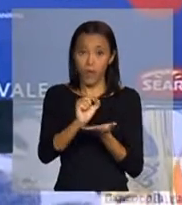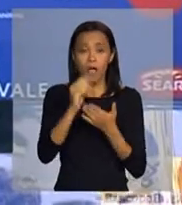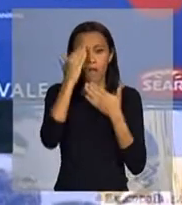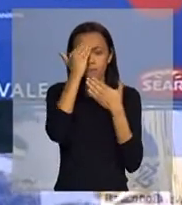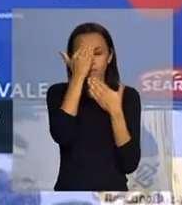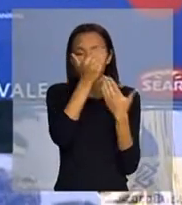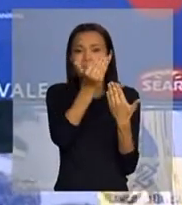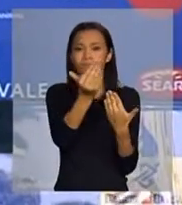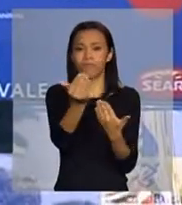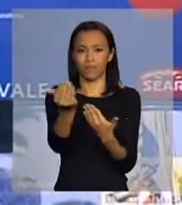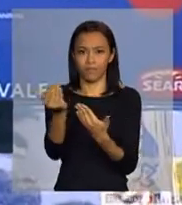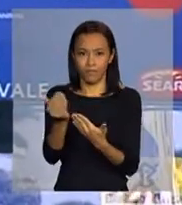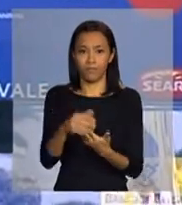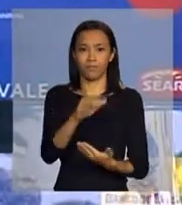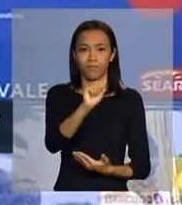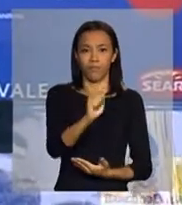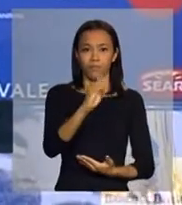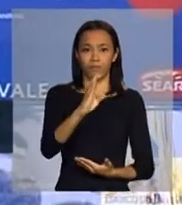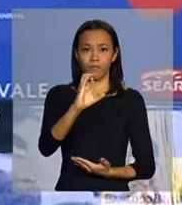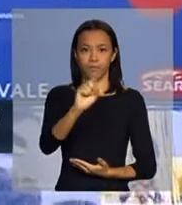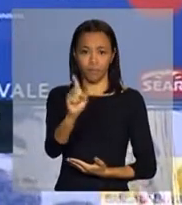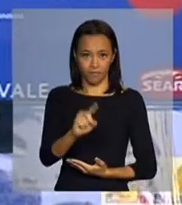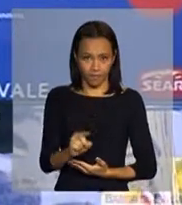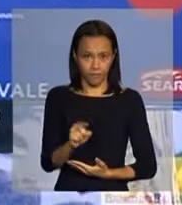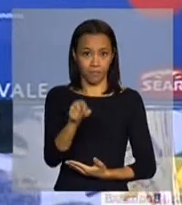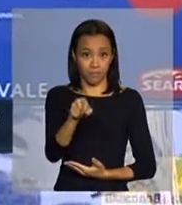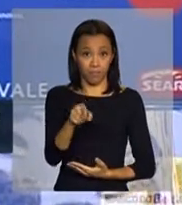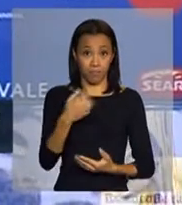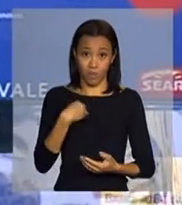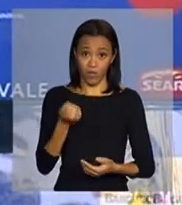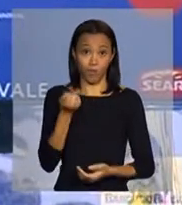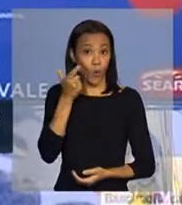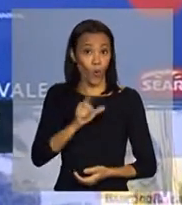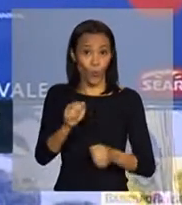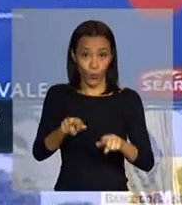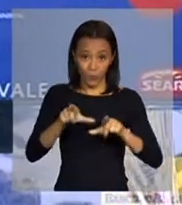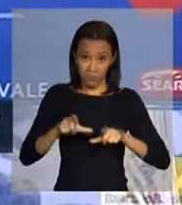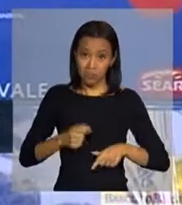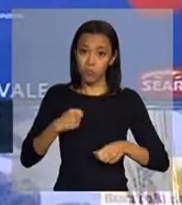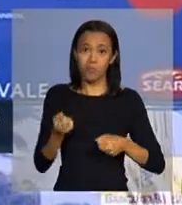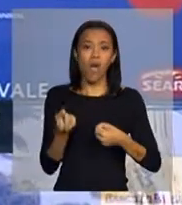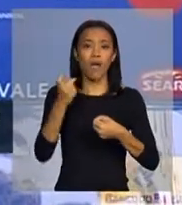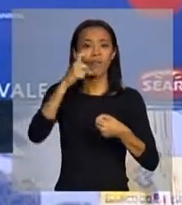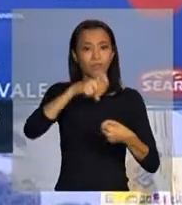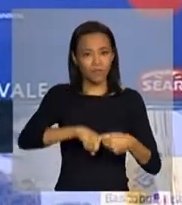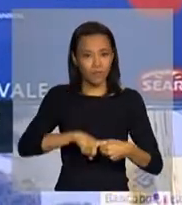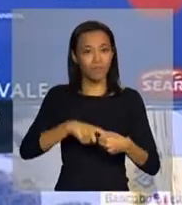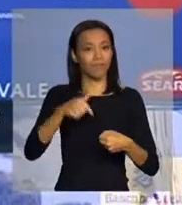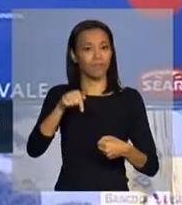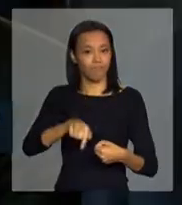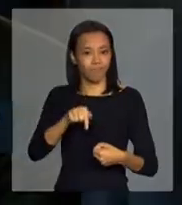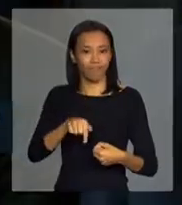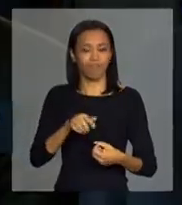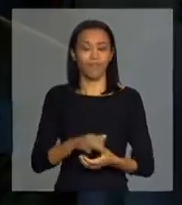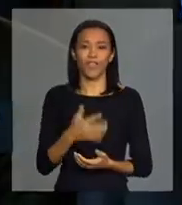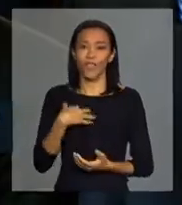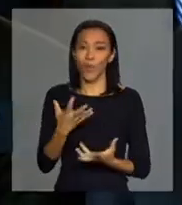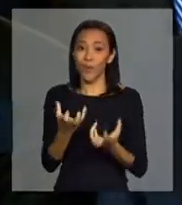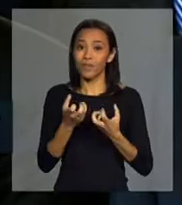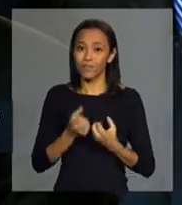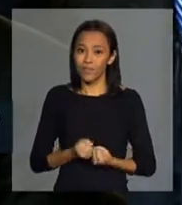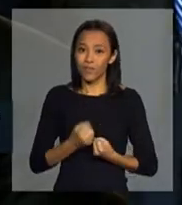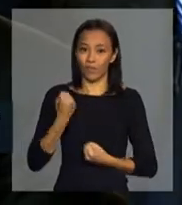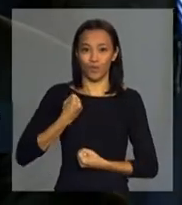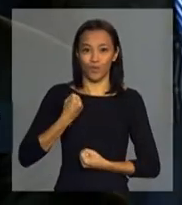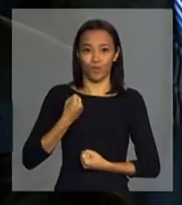agradecendo à ABCZ pelo certificado de associada remida que eu recebi,